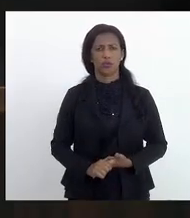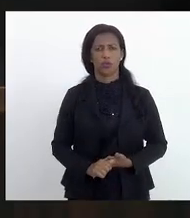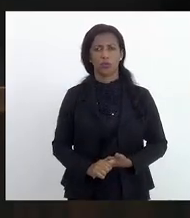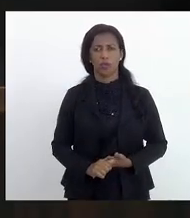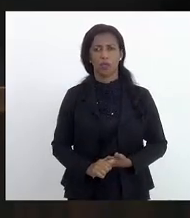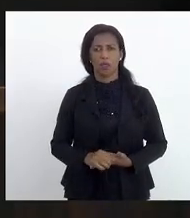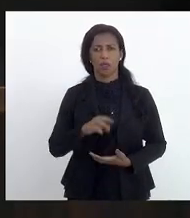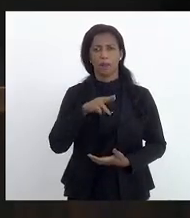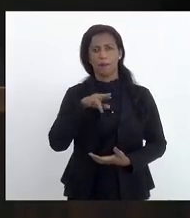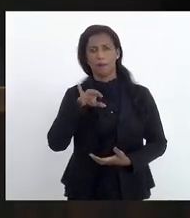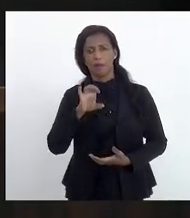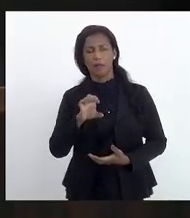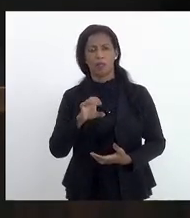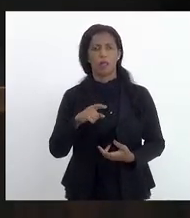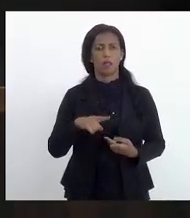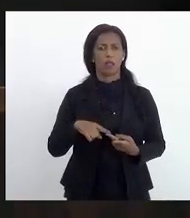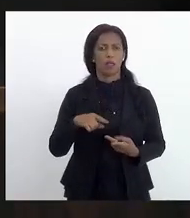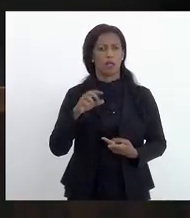Knoploch, Mônica.